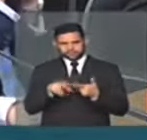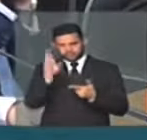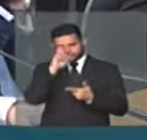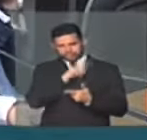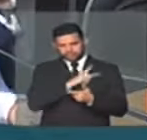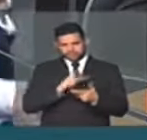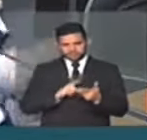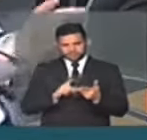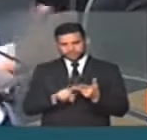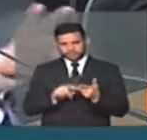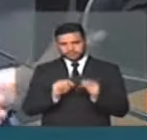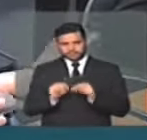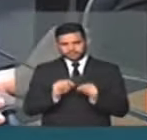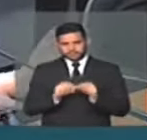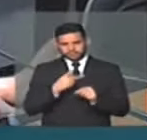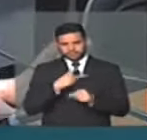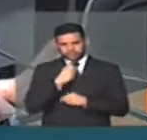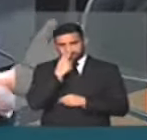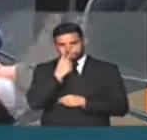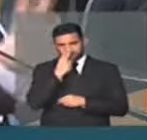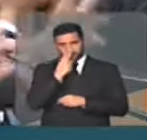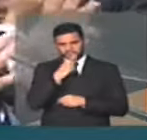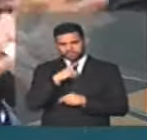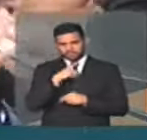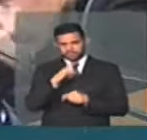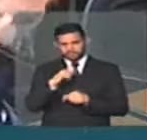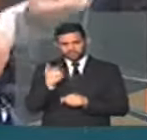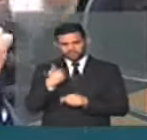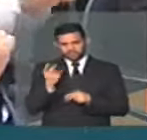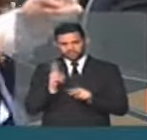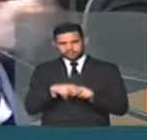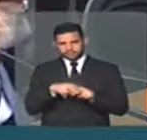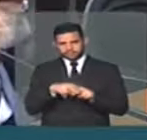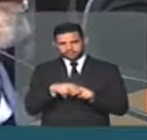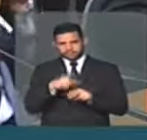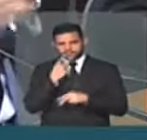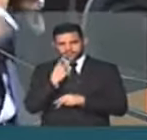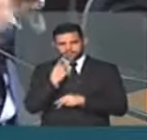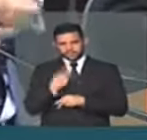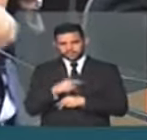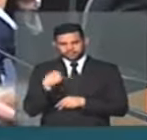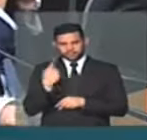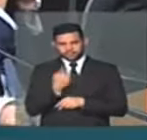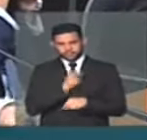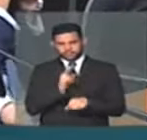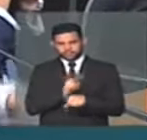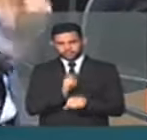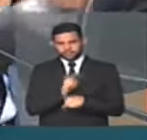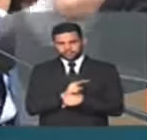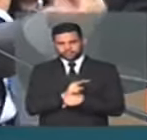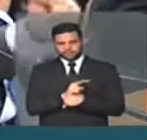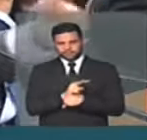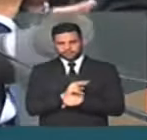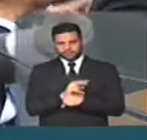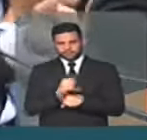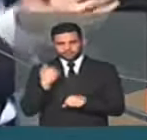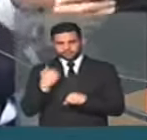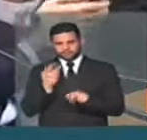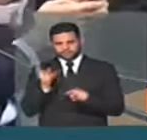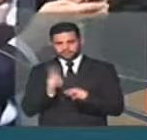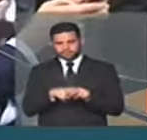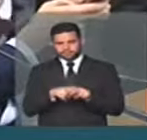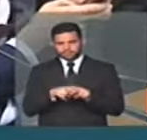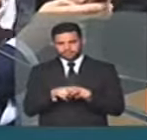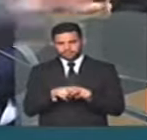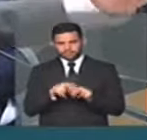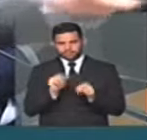senhor presidente, é de que parece que a maioridade penal, dizem aqui, como se nós defendêssemos que a maioridade